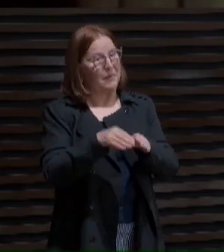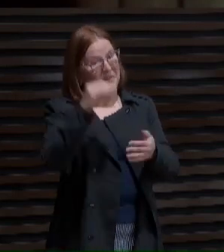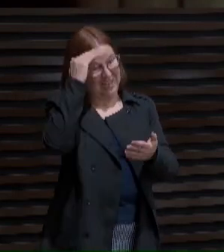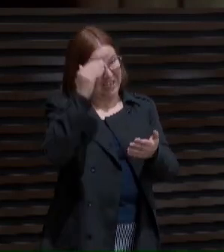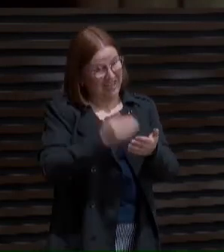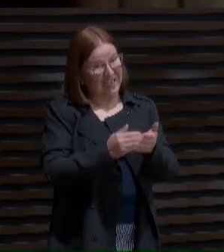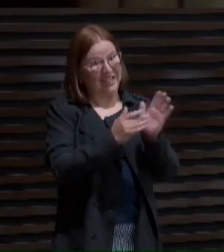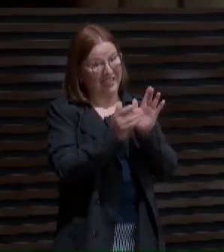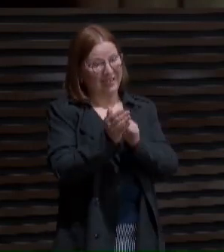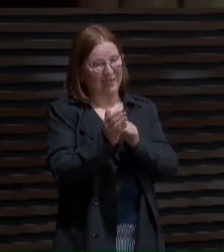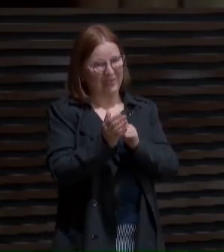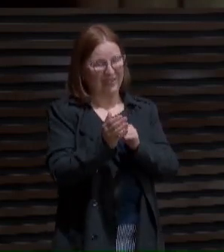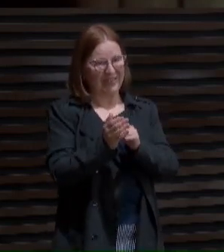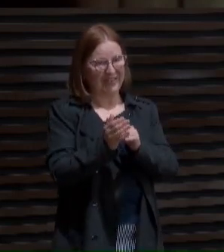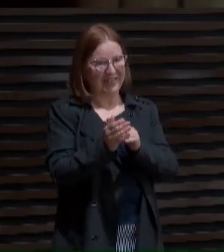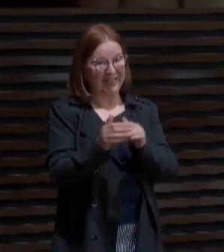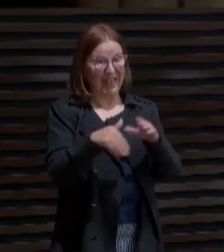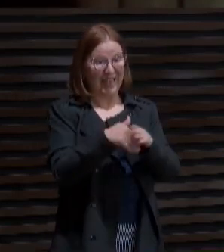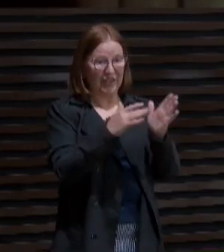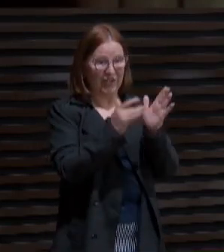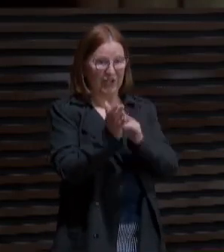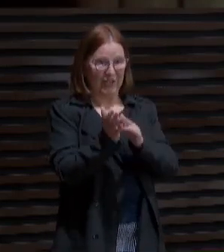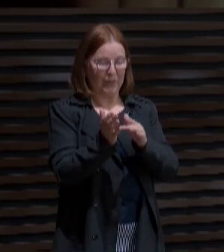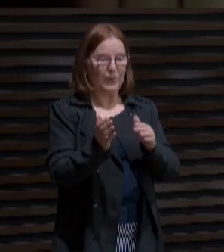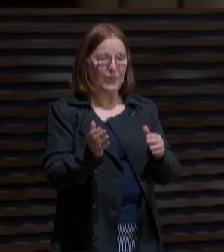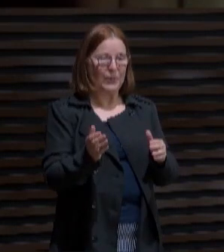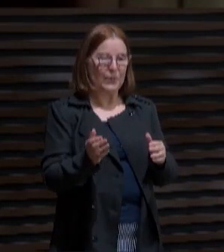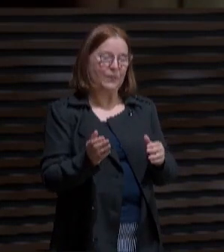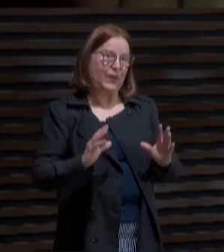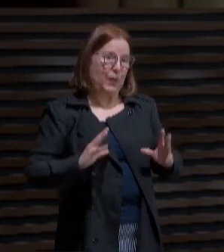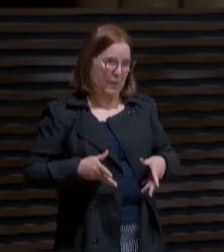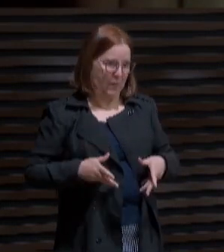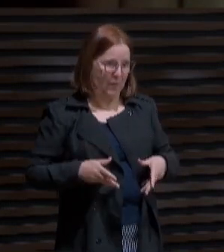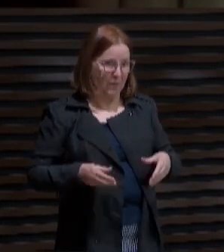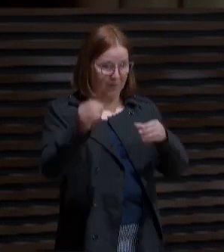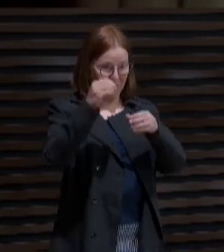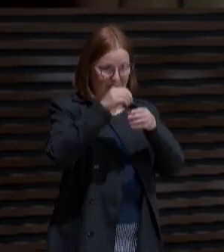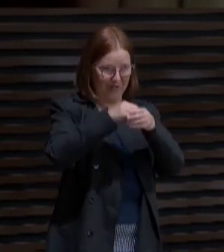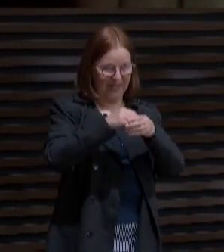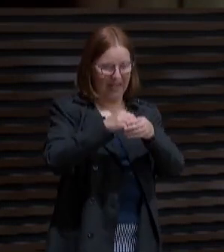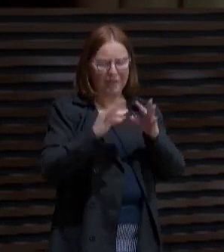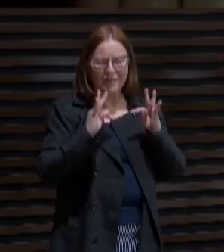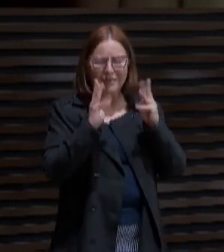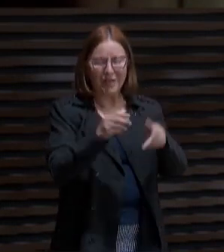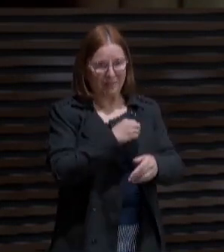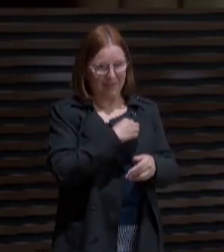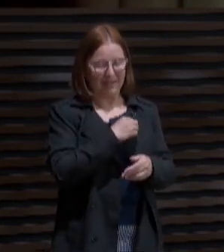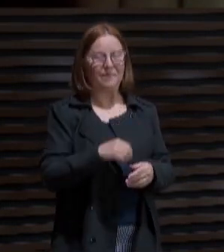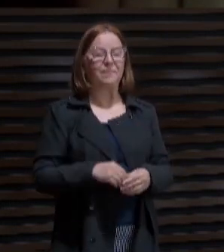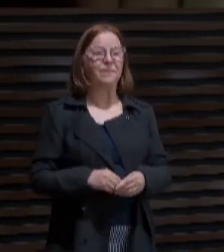foi debitado todos os pecados, foi colocado na conta de Jesus. E agora eu queria ler com vocês um